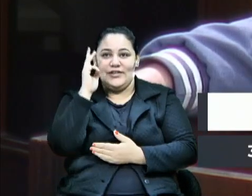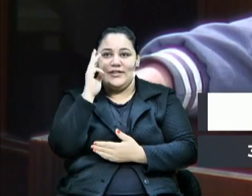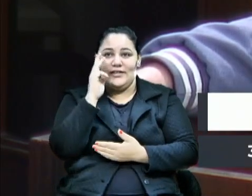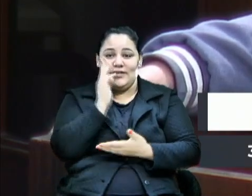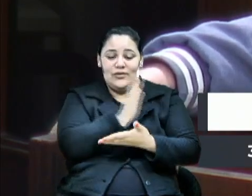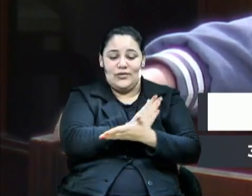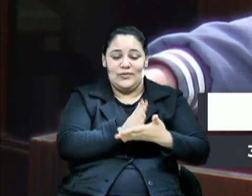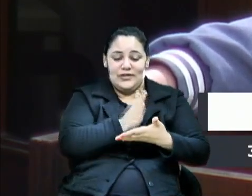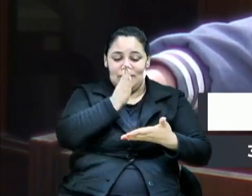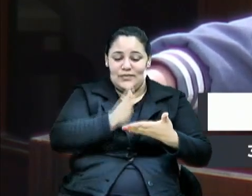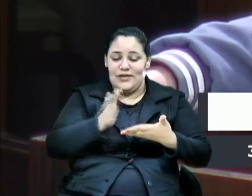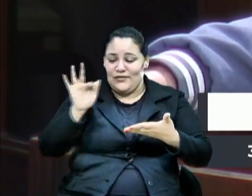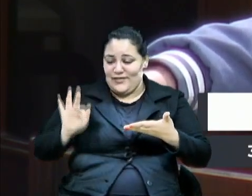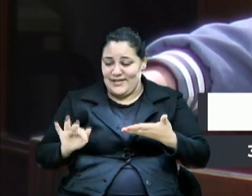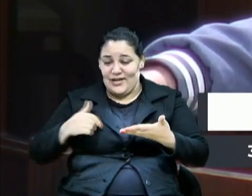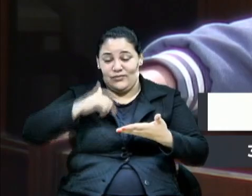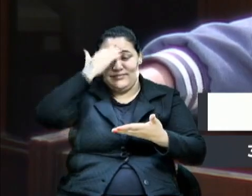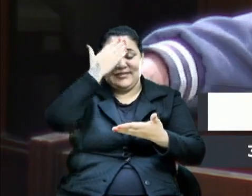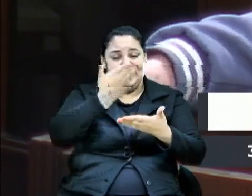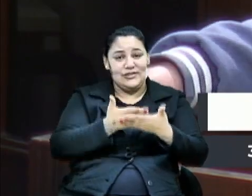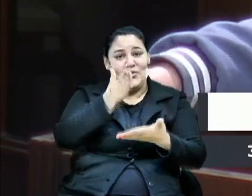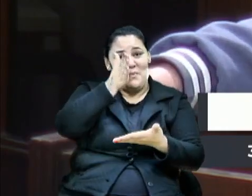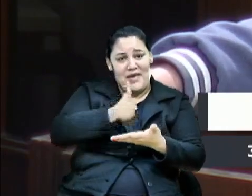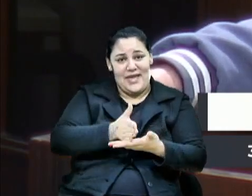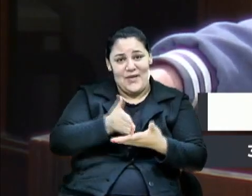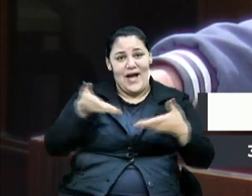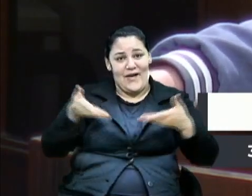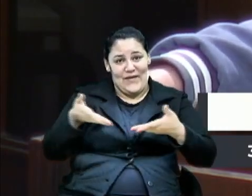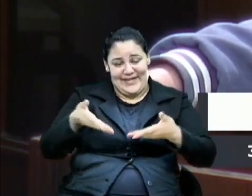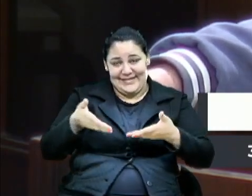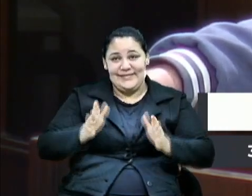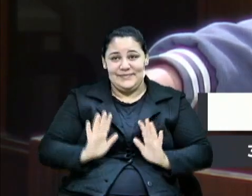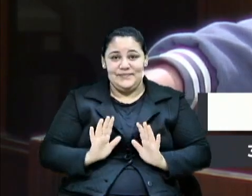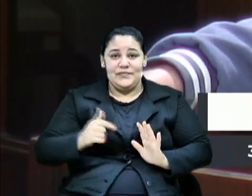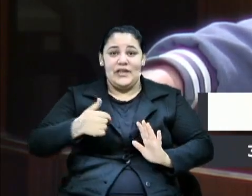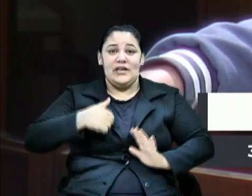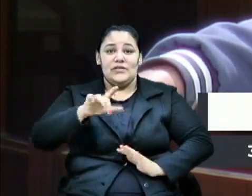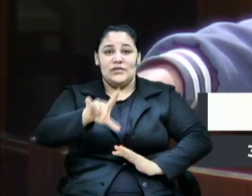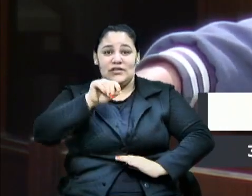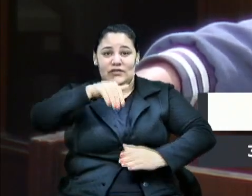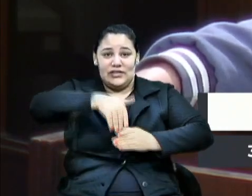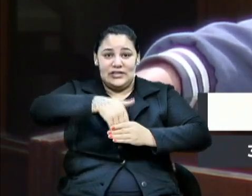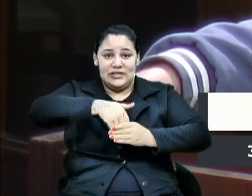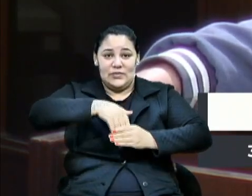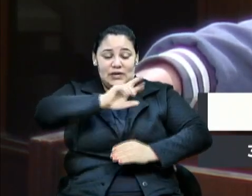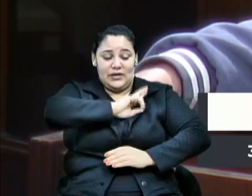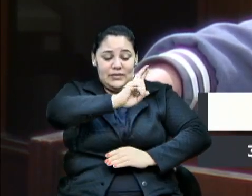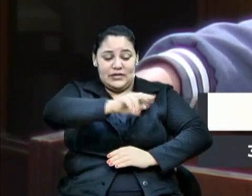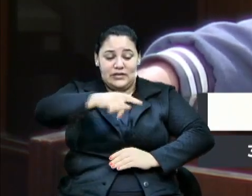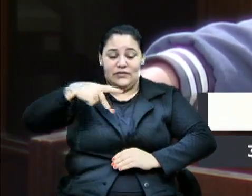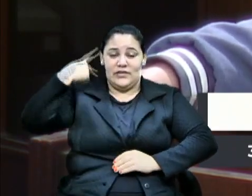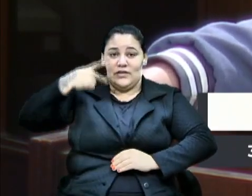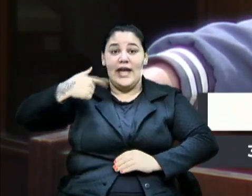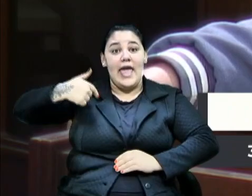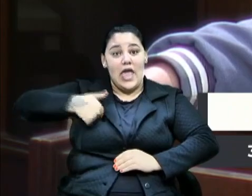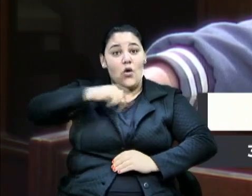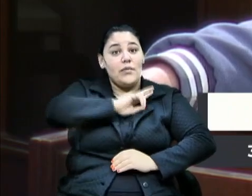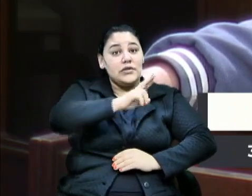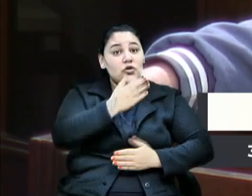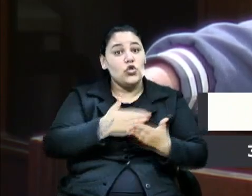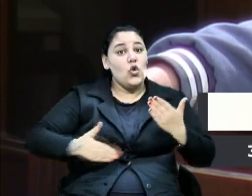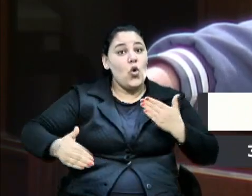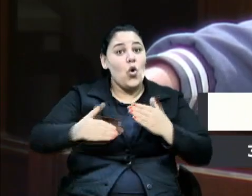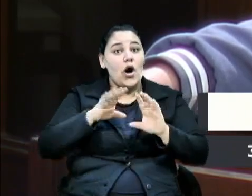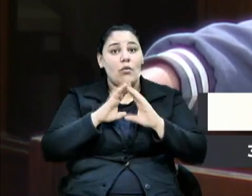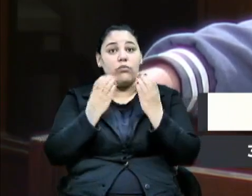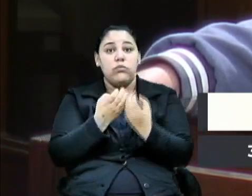fim, eu acredito que estamos no meio. Quando a gente foi eleito para estar nesta casa, a gente representa toda a comunidade caxiense.